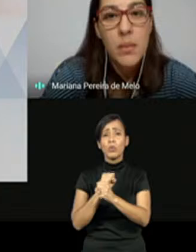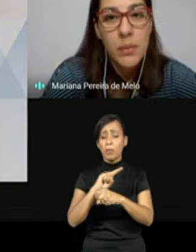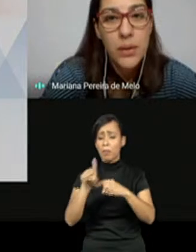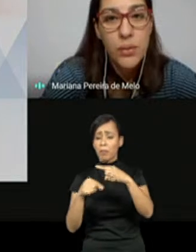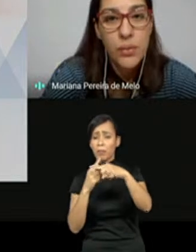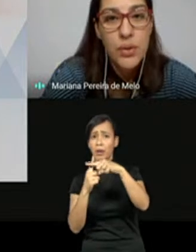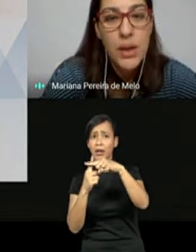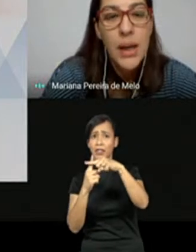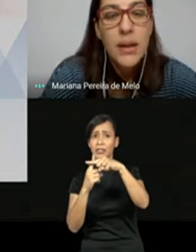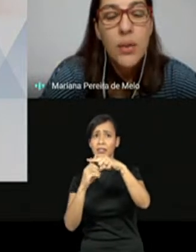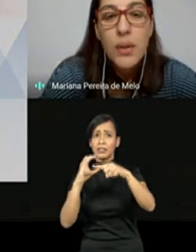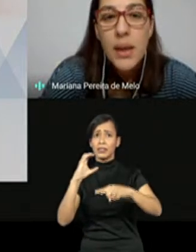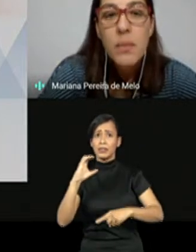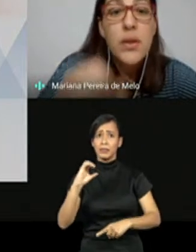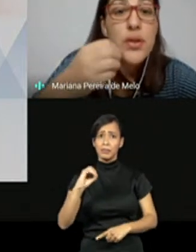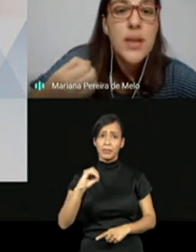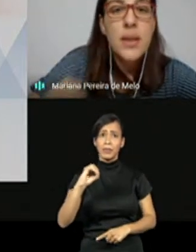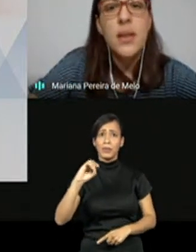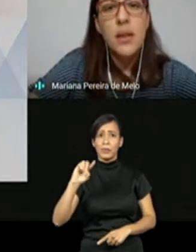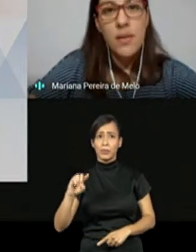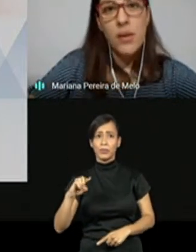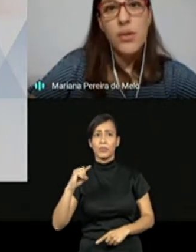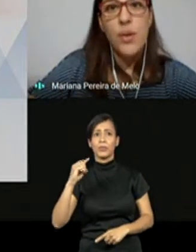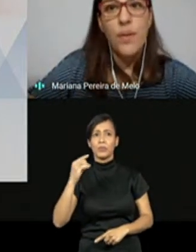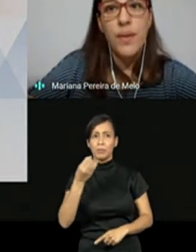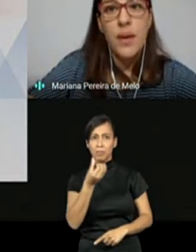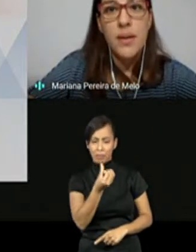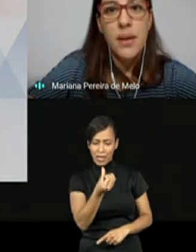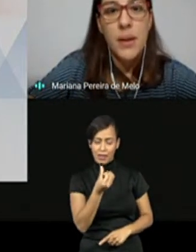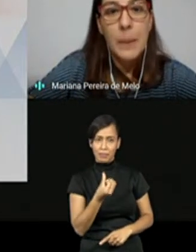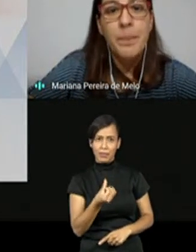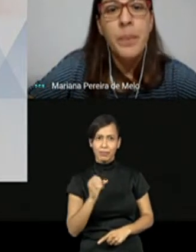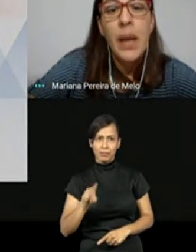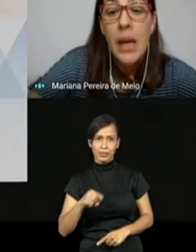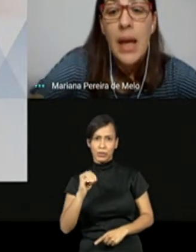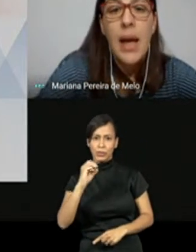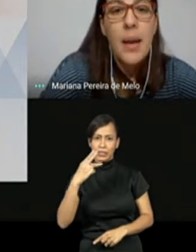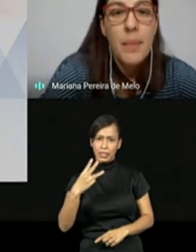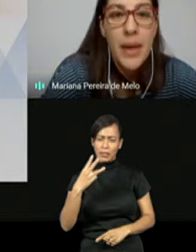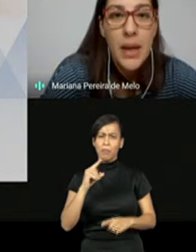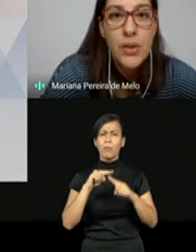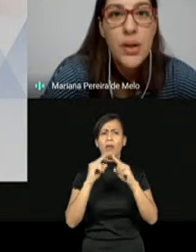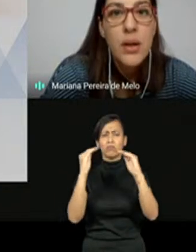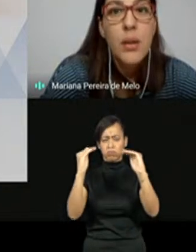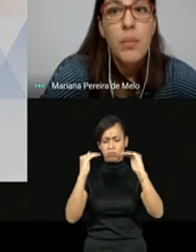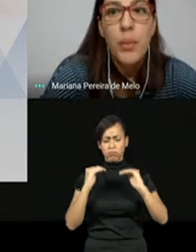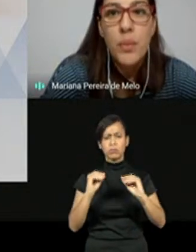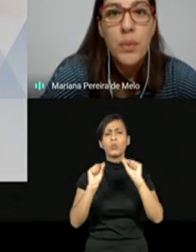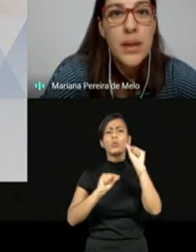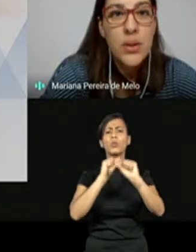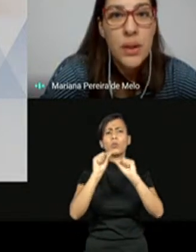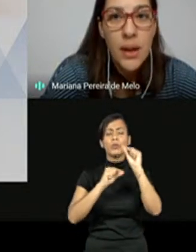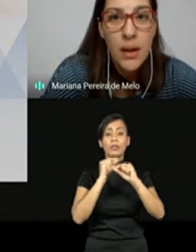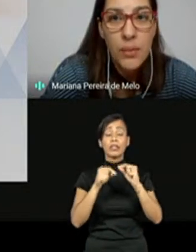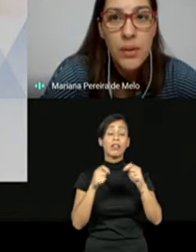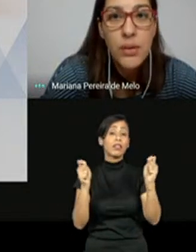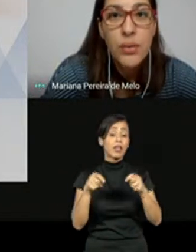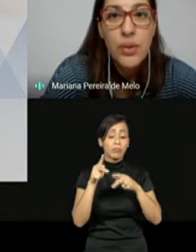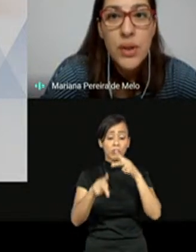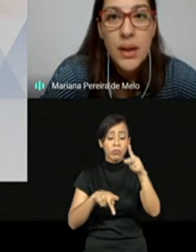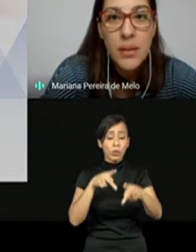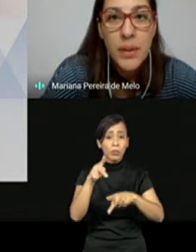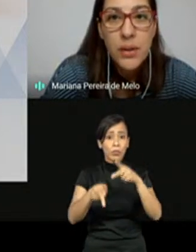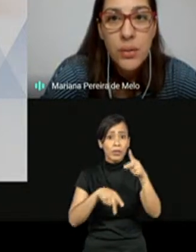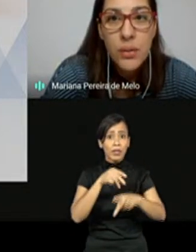mais a semi-amplitude. Então, o que, que me diz esse intervalo de confiança aqui? A média populacional